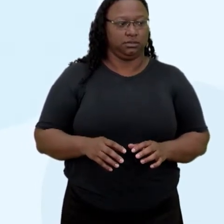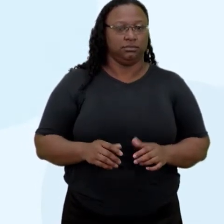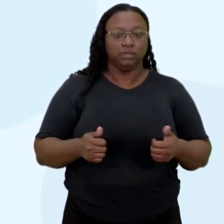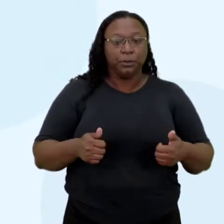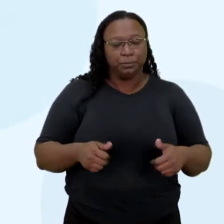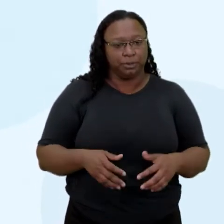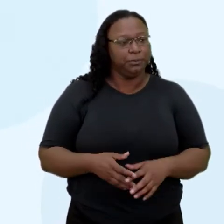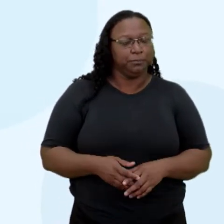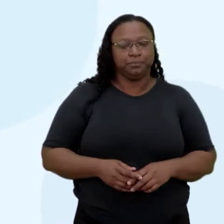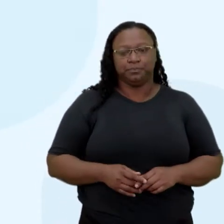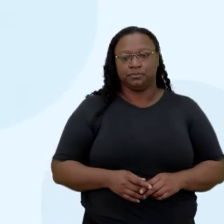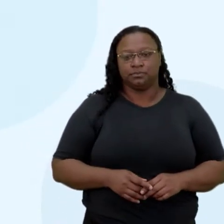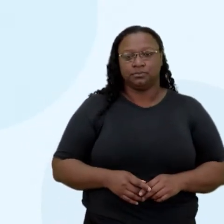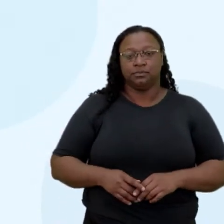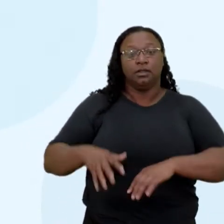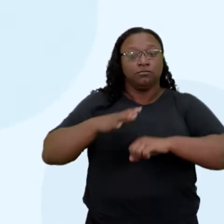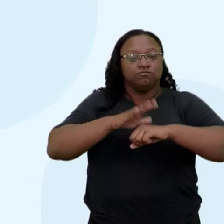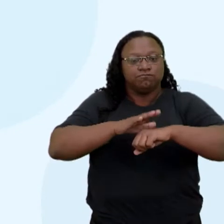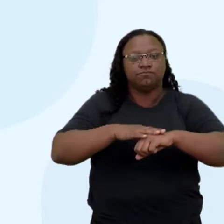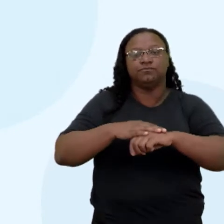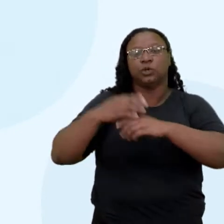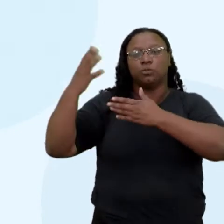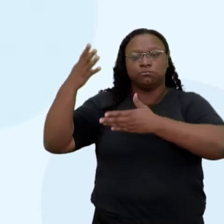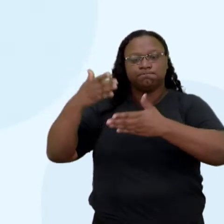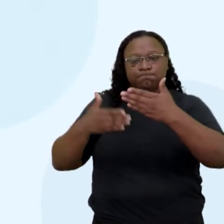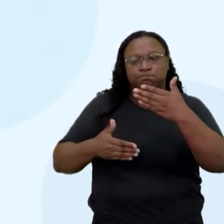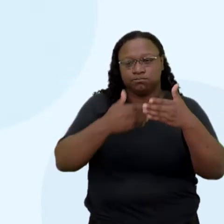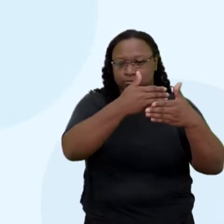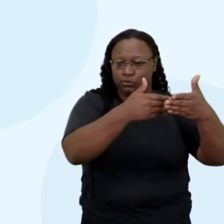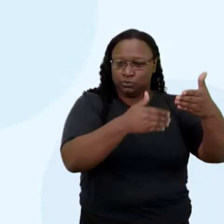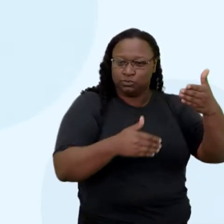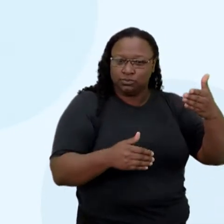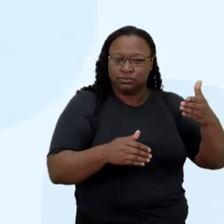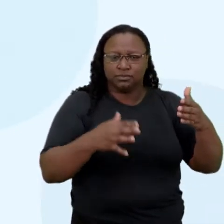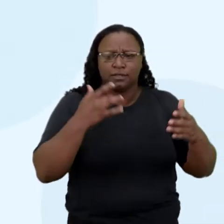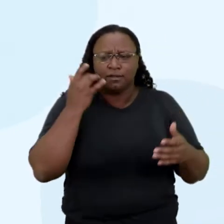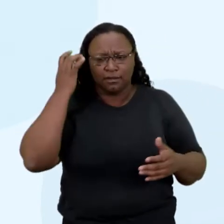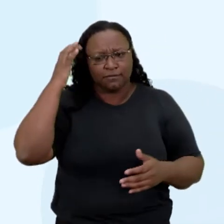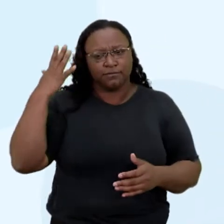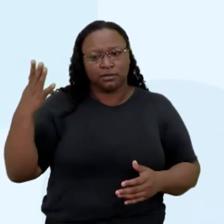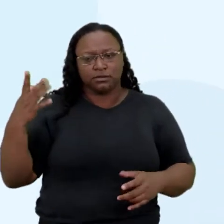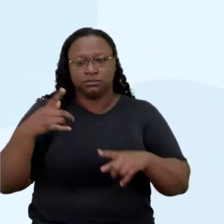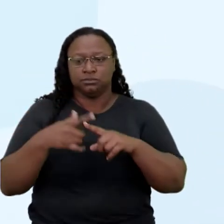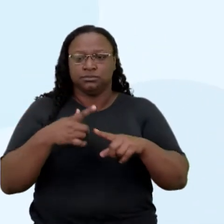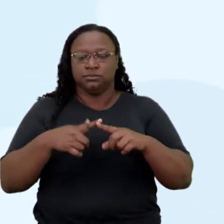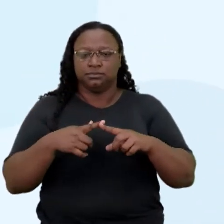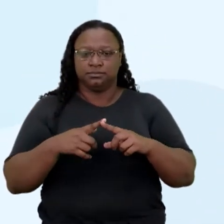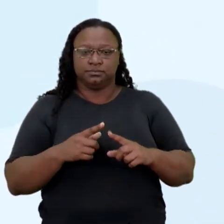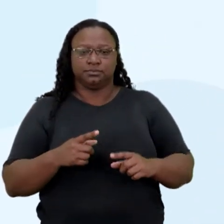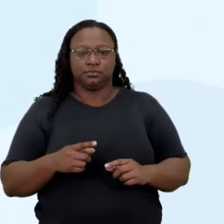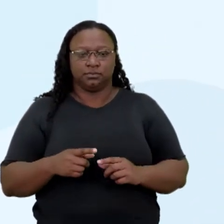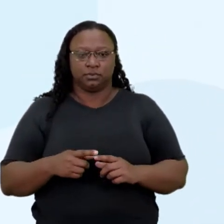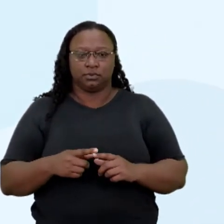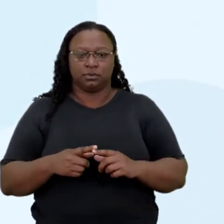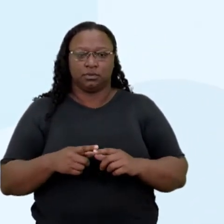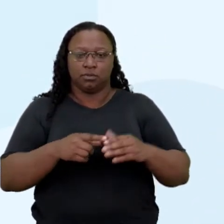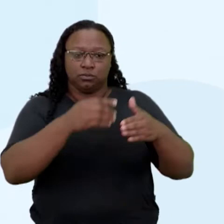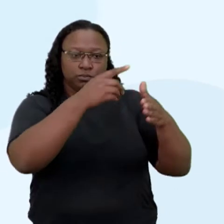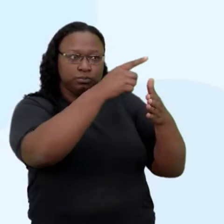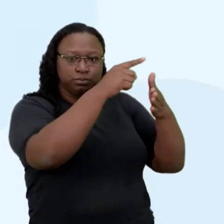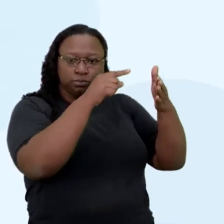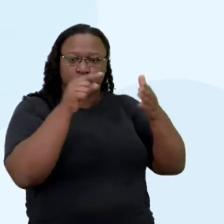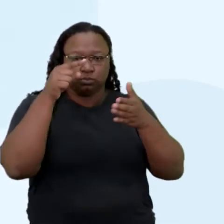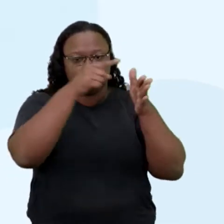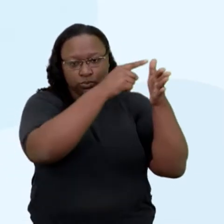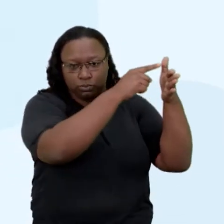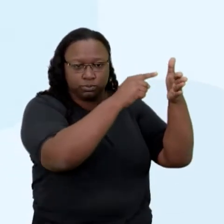fazer isso também, sem muitos problemas. Aqui está super fácil, né? Porque o que na realidade? Você vai pegar esses valores, somatório de